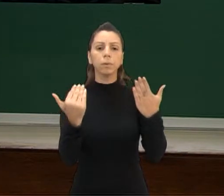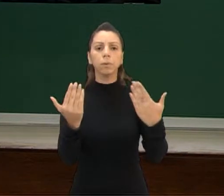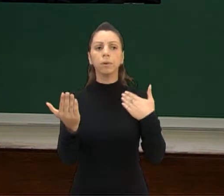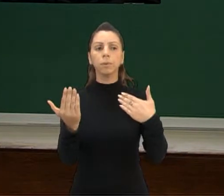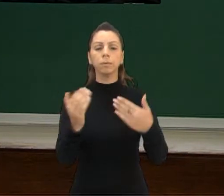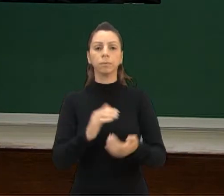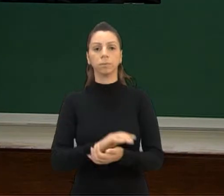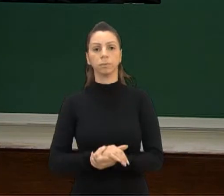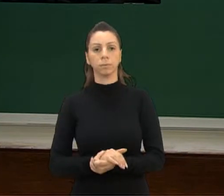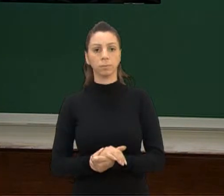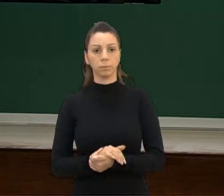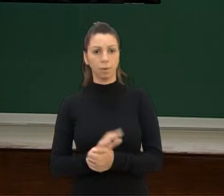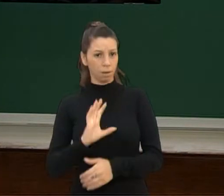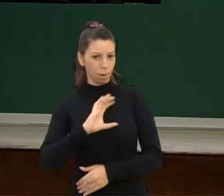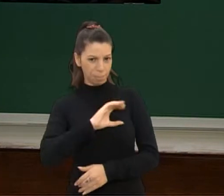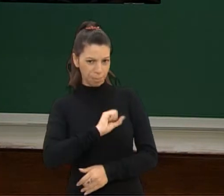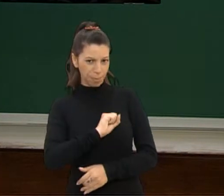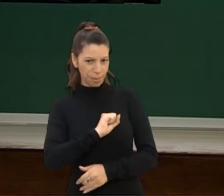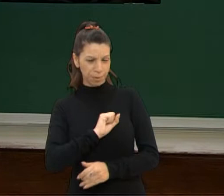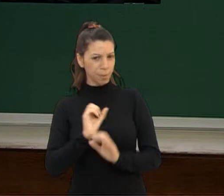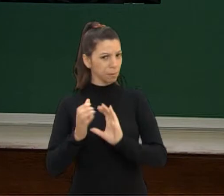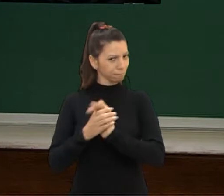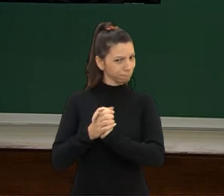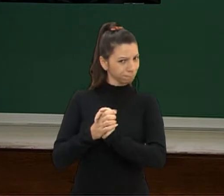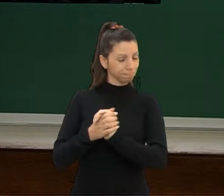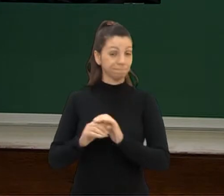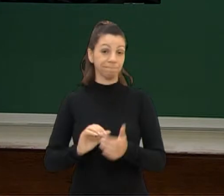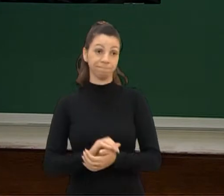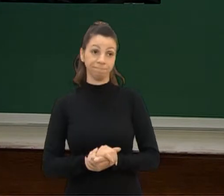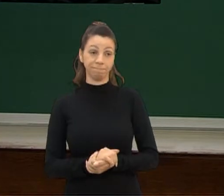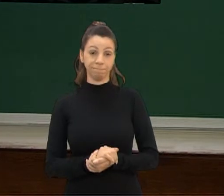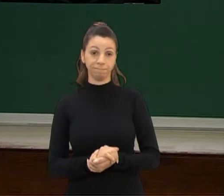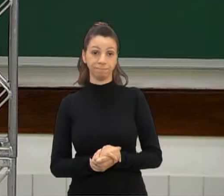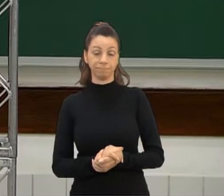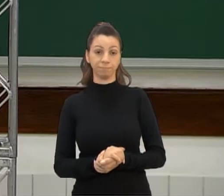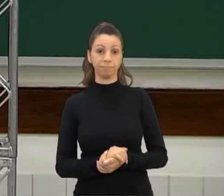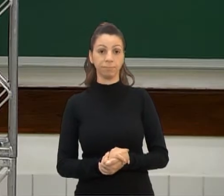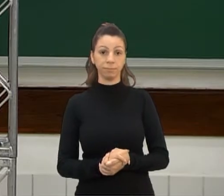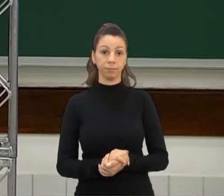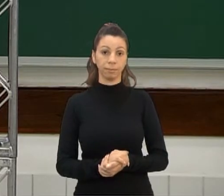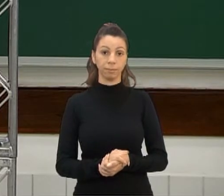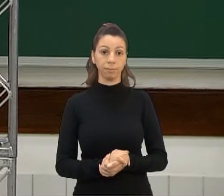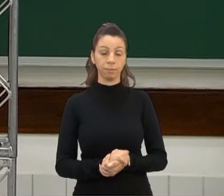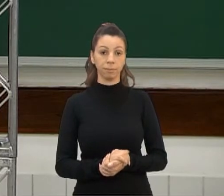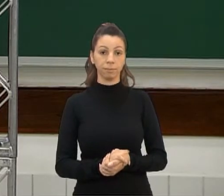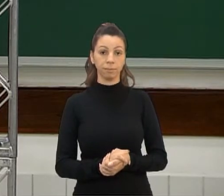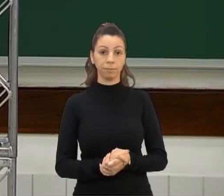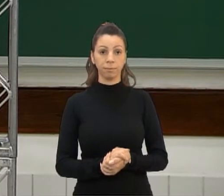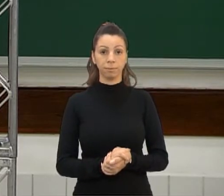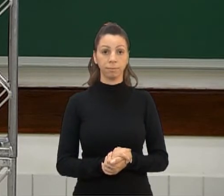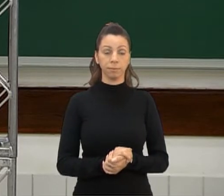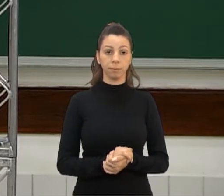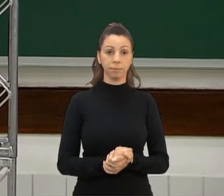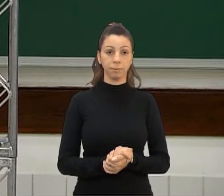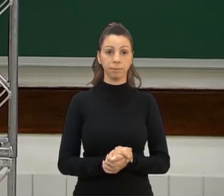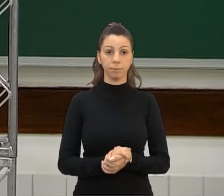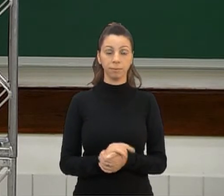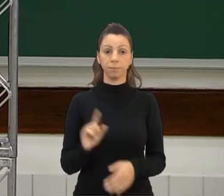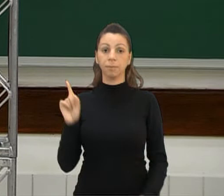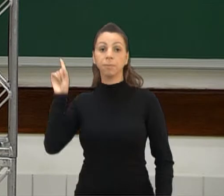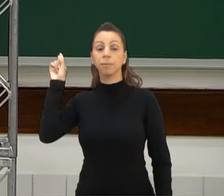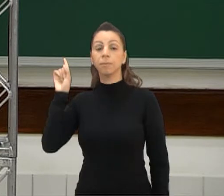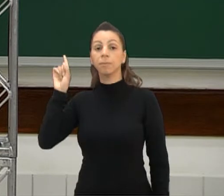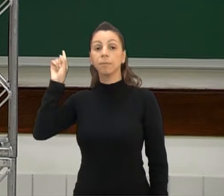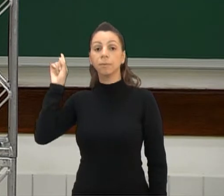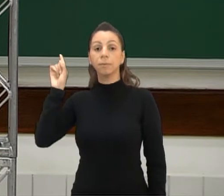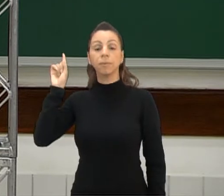ver, elas falam aqui de uma fotografia. Inclusive, esse é o